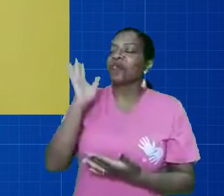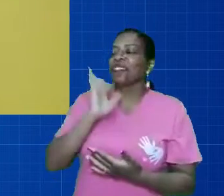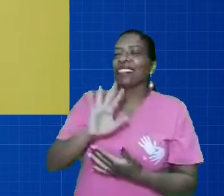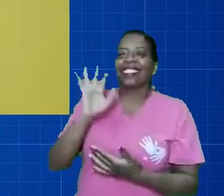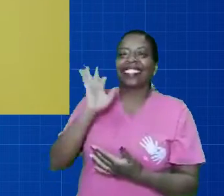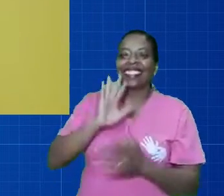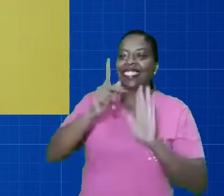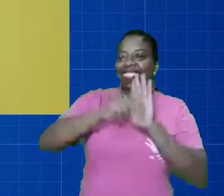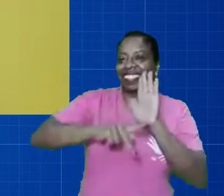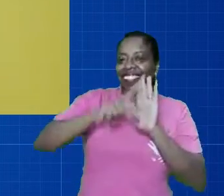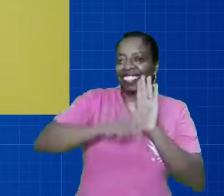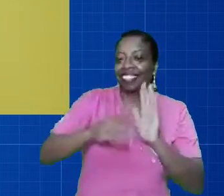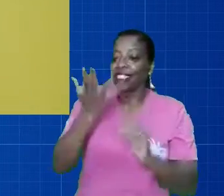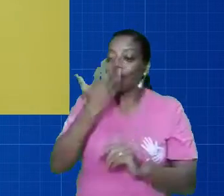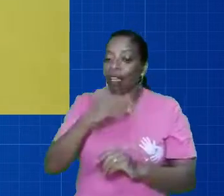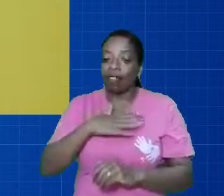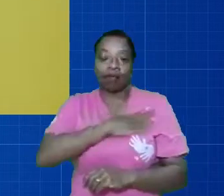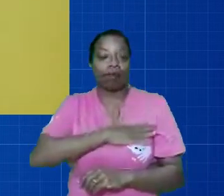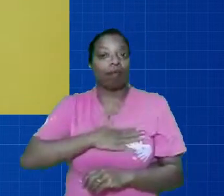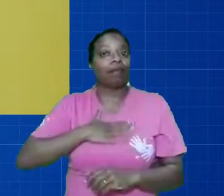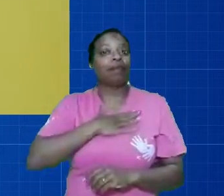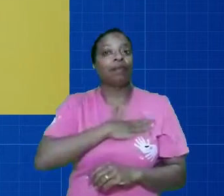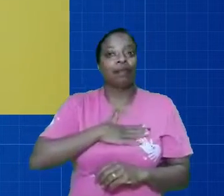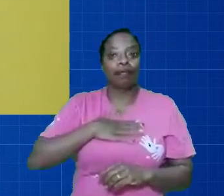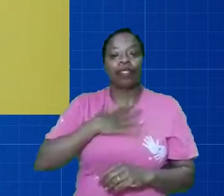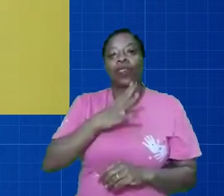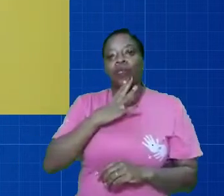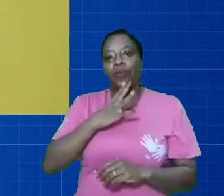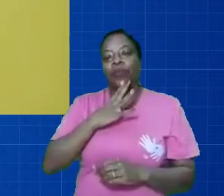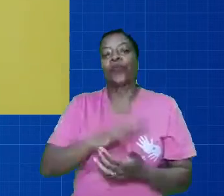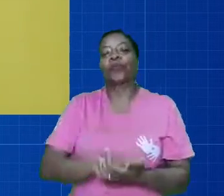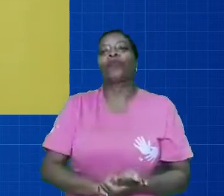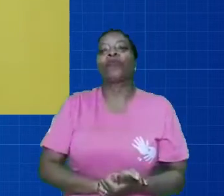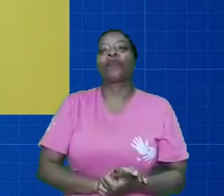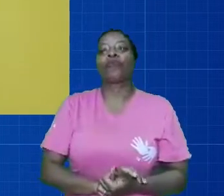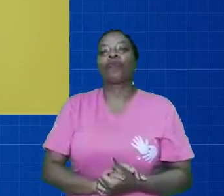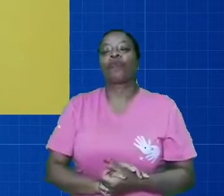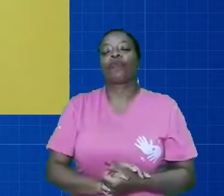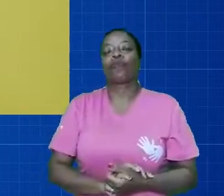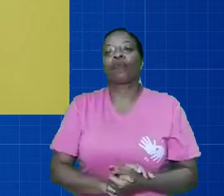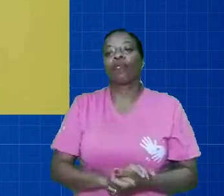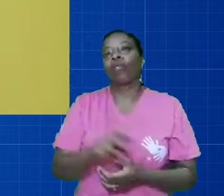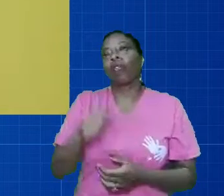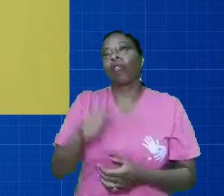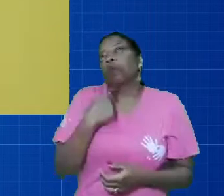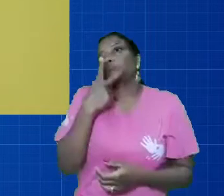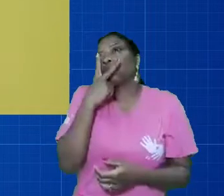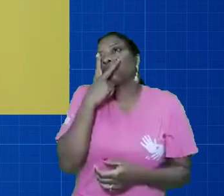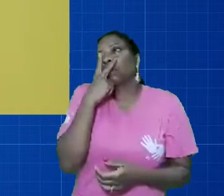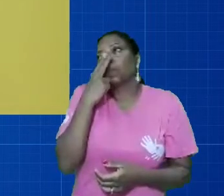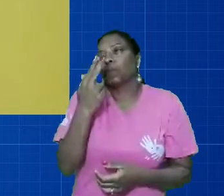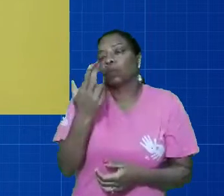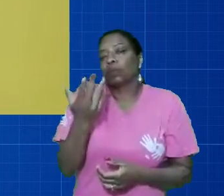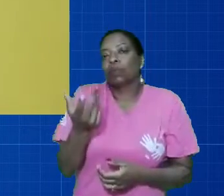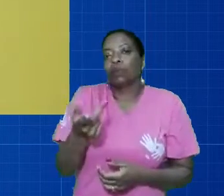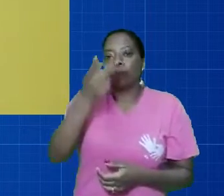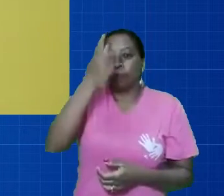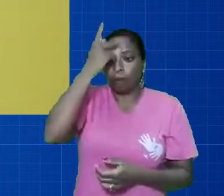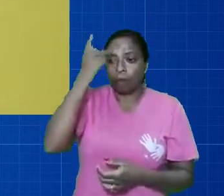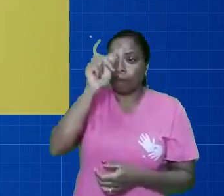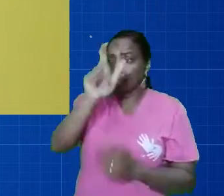muito, foi muito legal também. Eu acho que as pessoas que participaram da oficina de artes,